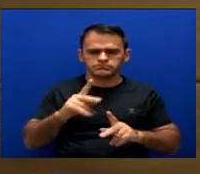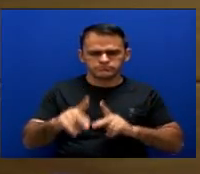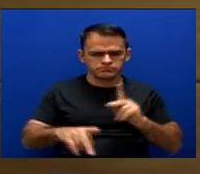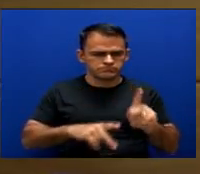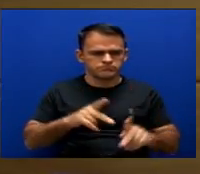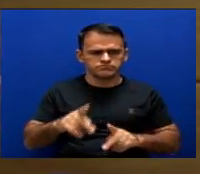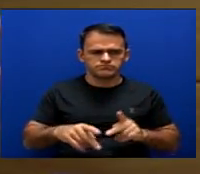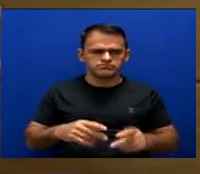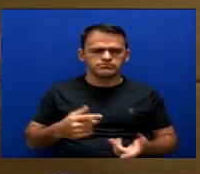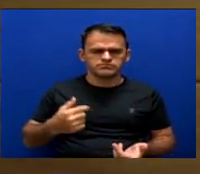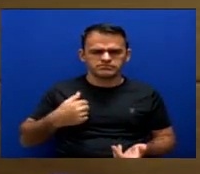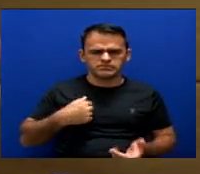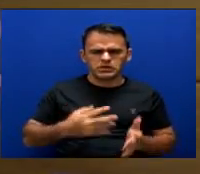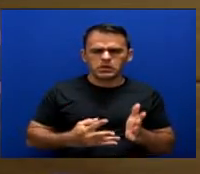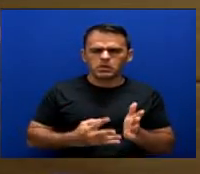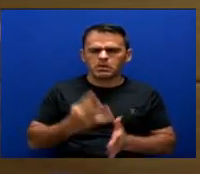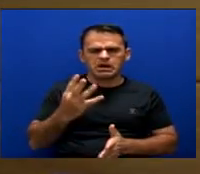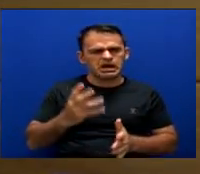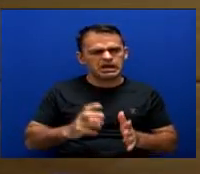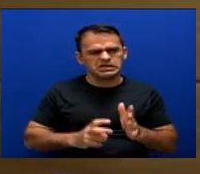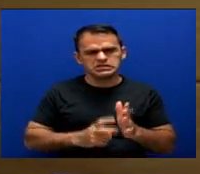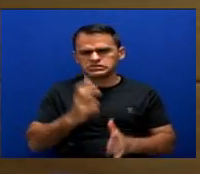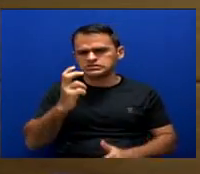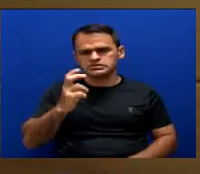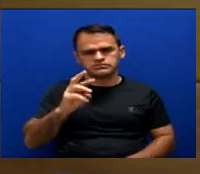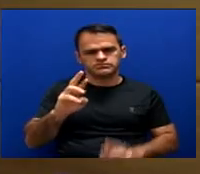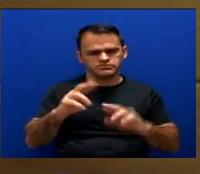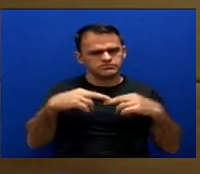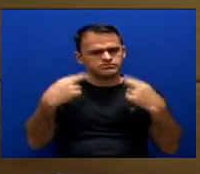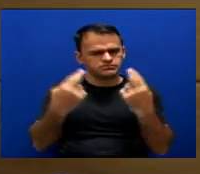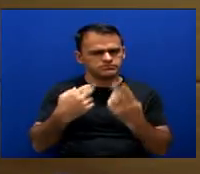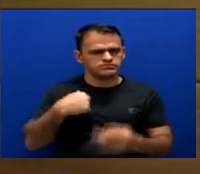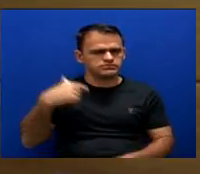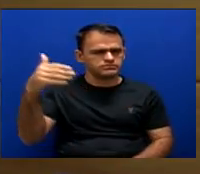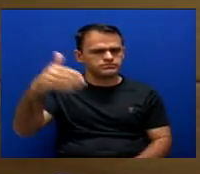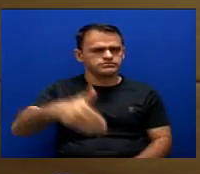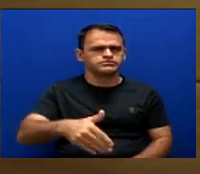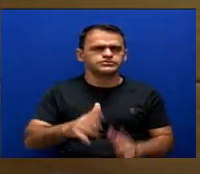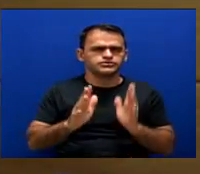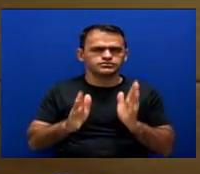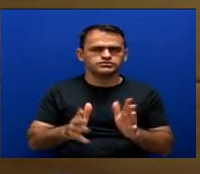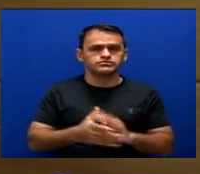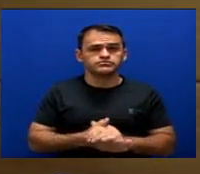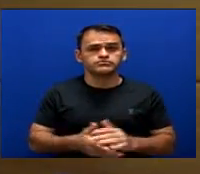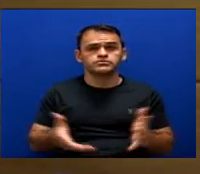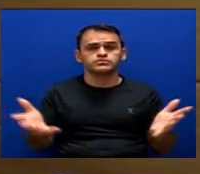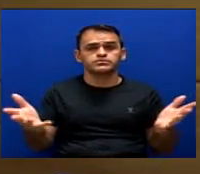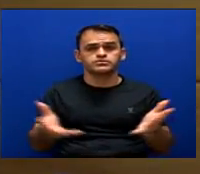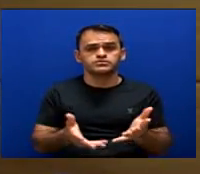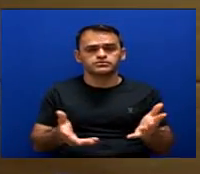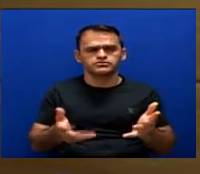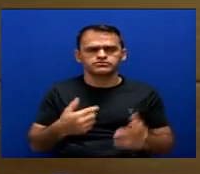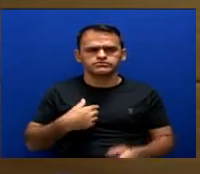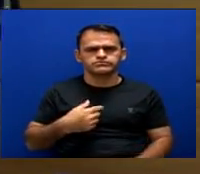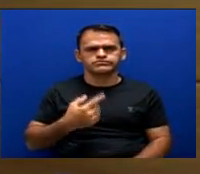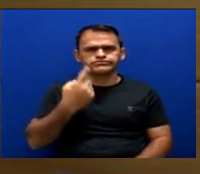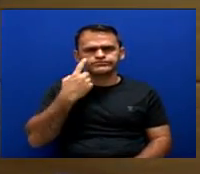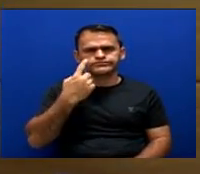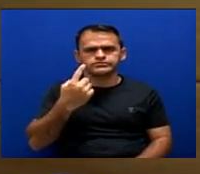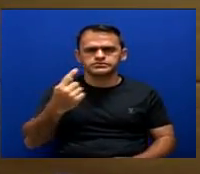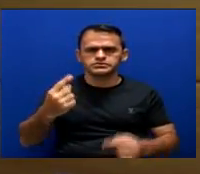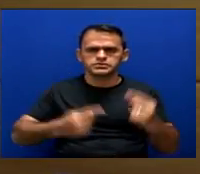já participei aqui acho que essa já é a quarta ou quinta audiência nessa câmara e eu vi hoje um debate muito